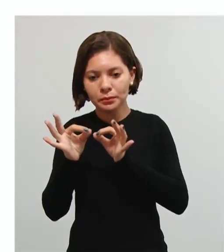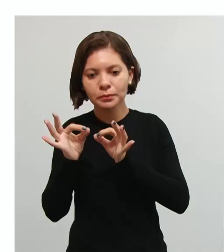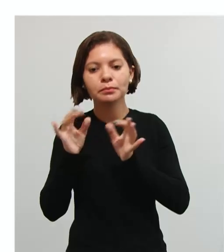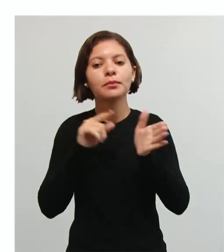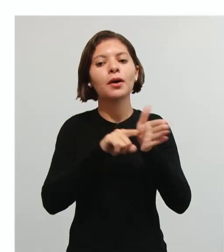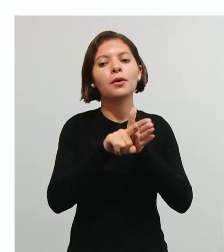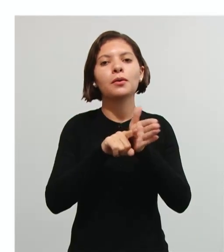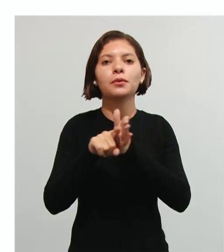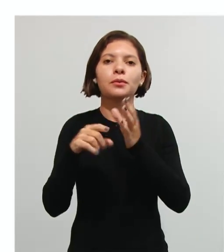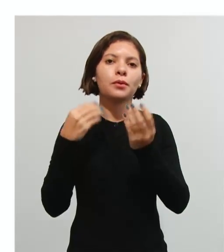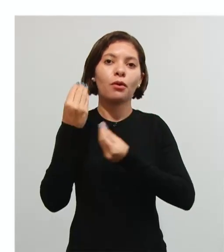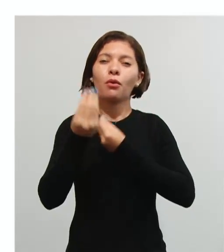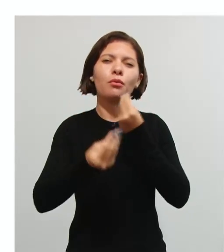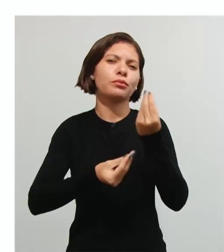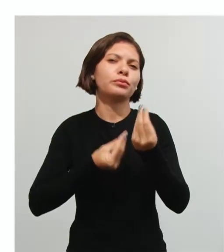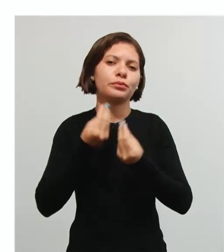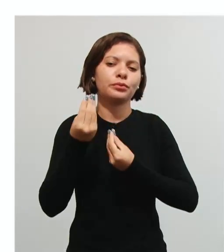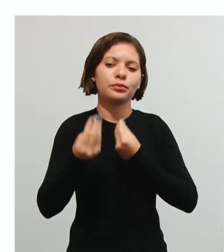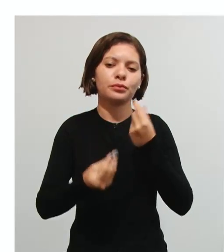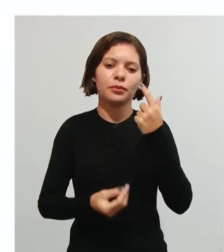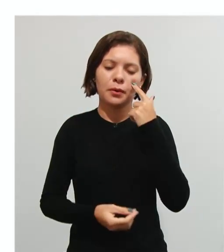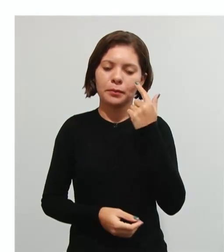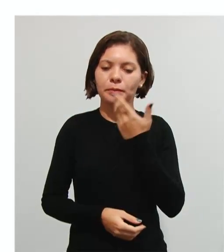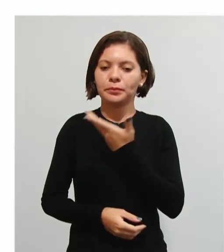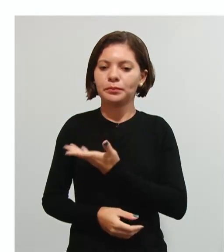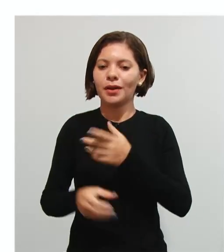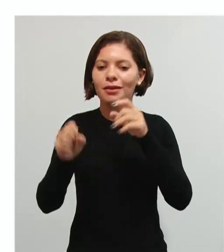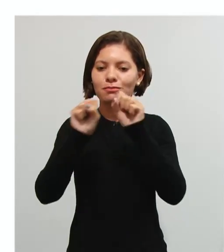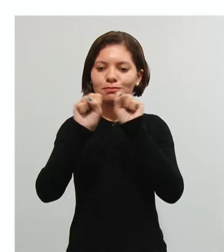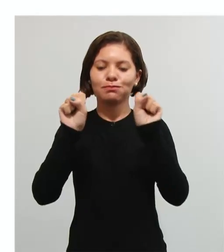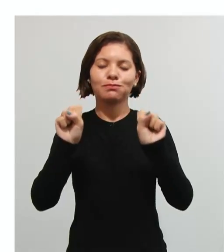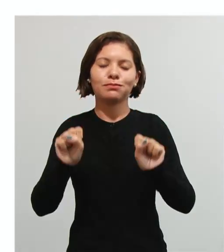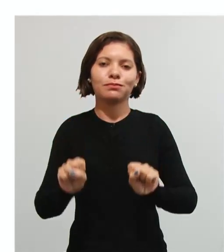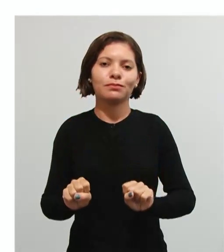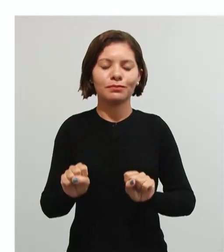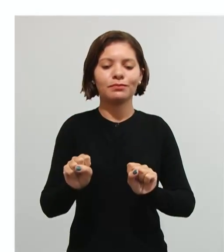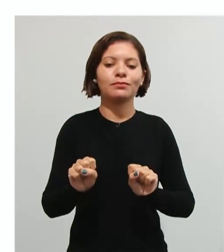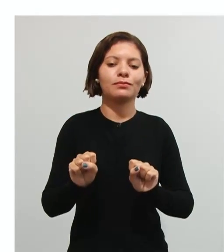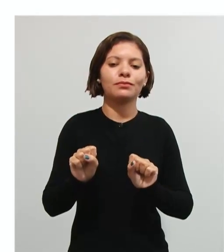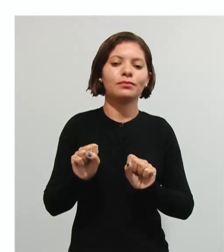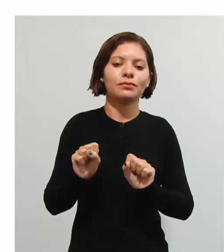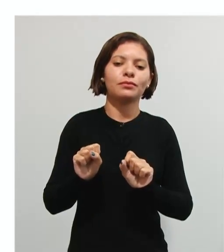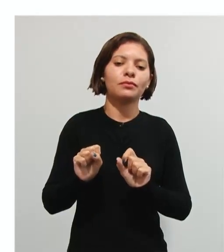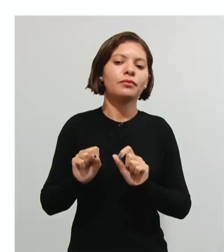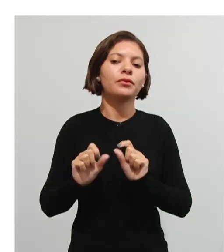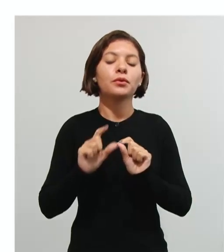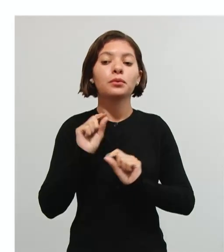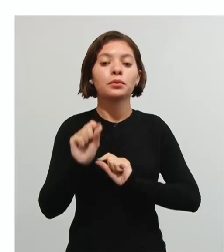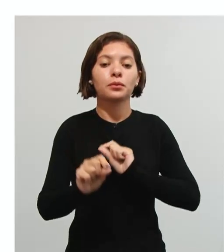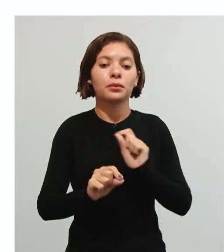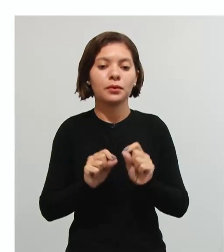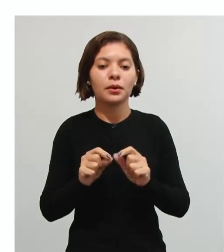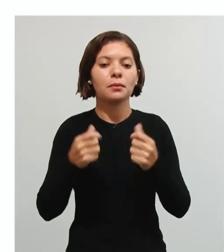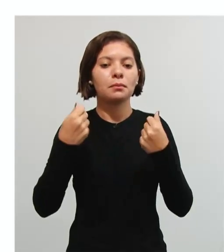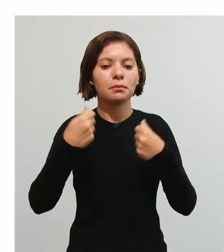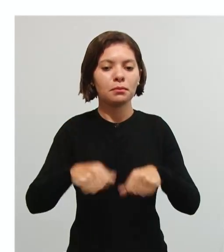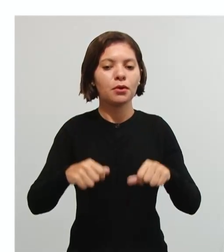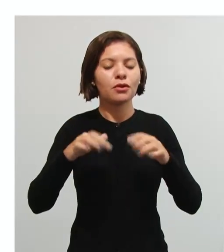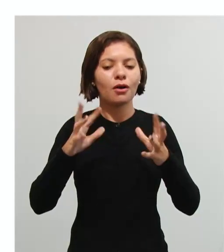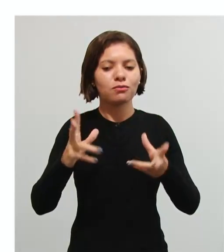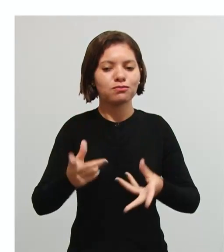pesquisa ele é definido como processo sistematizado, mediante o qual se pode conferir